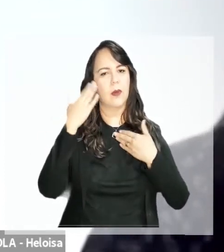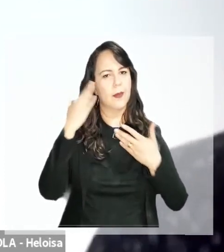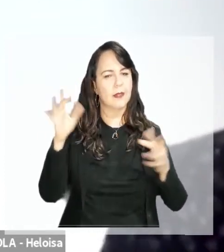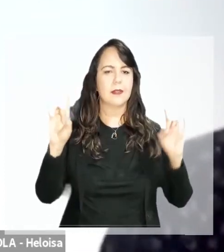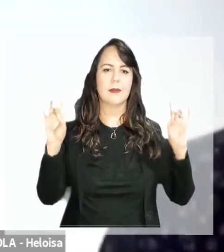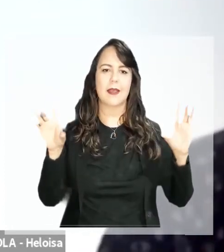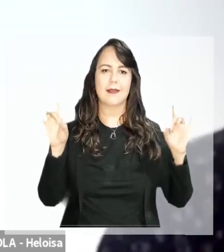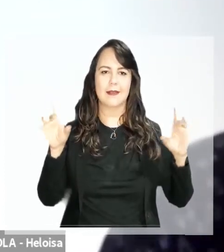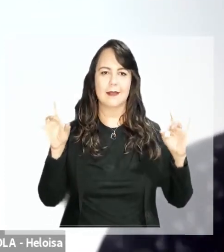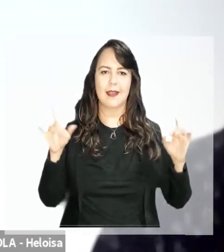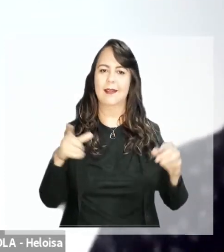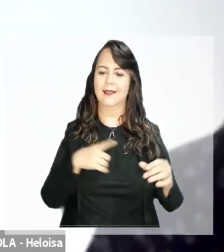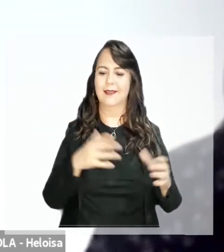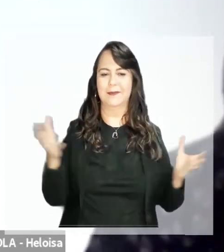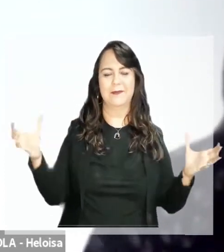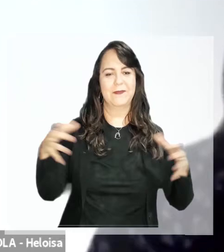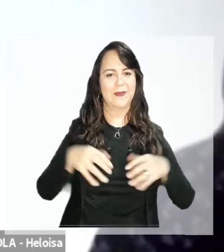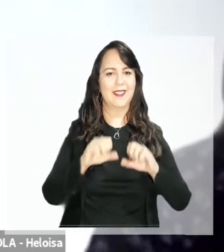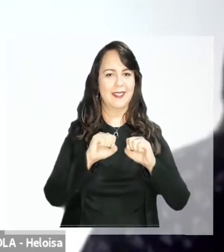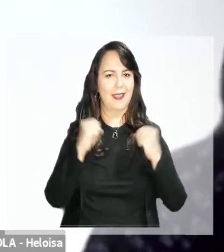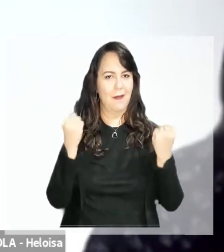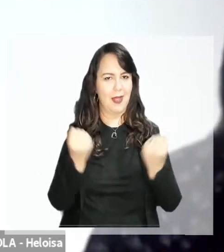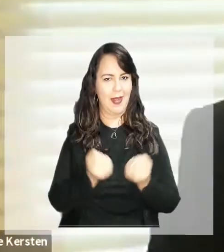seminário. É com você, doutor Felipe.